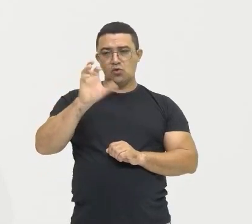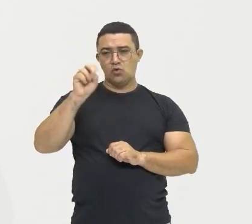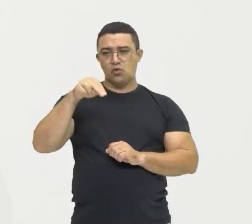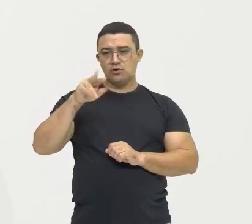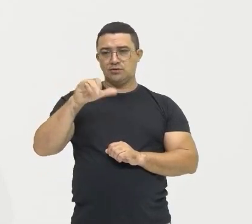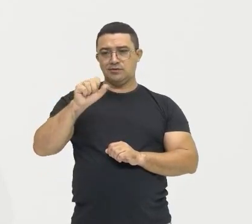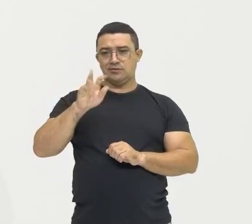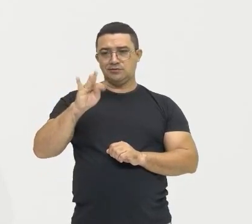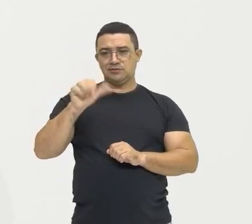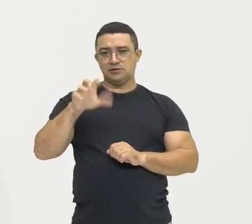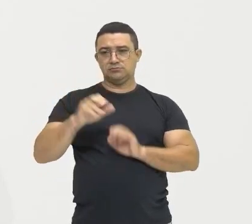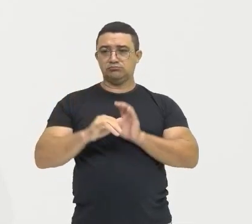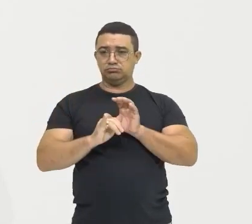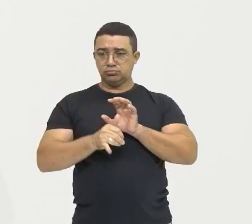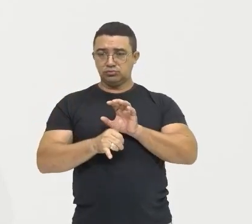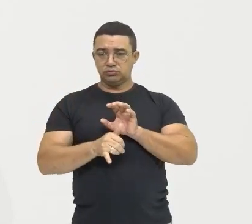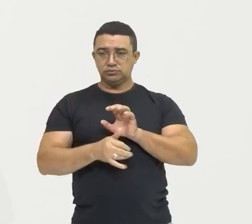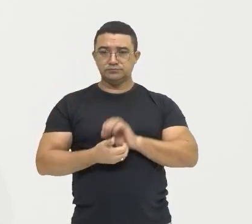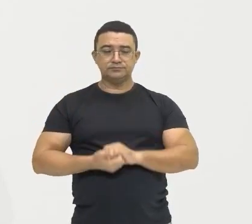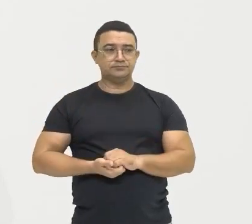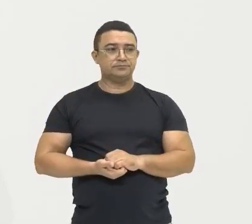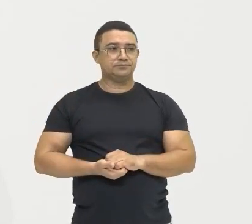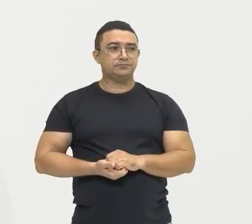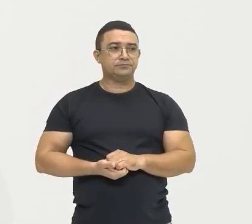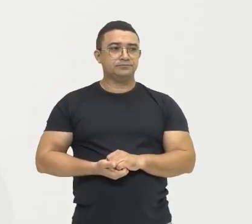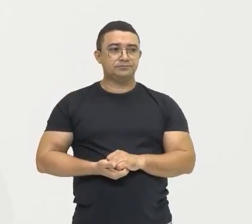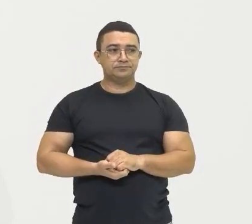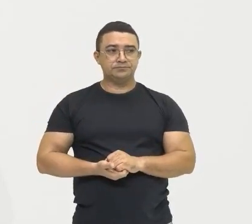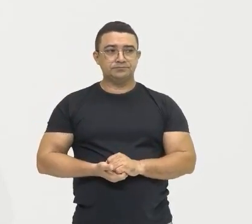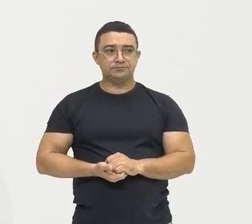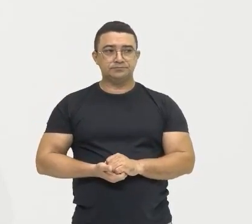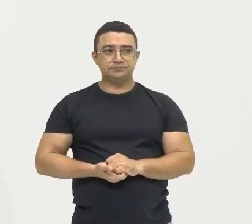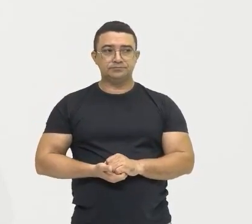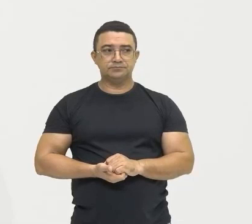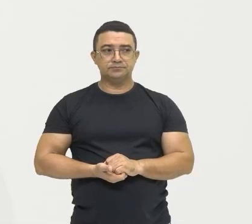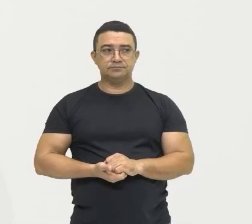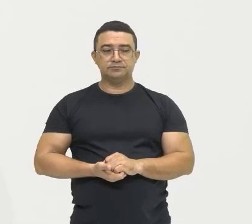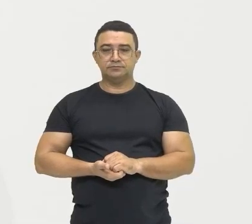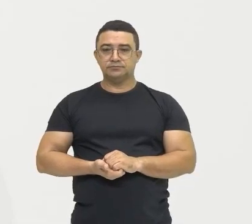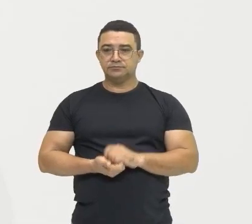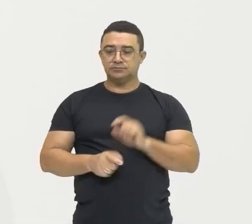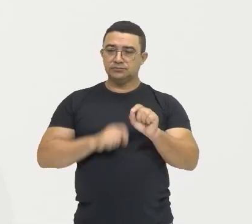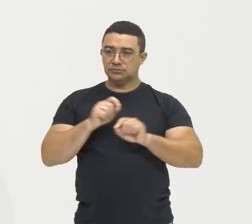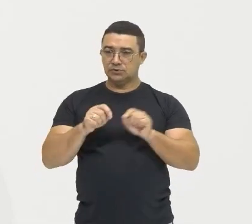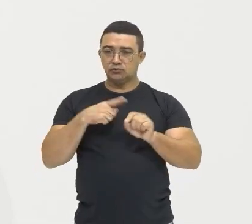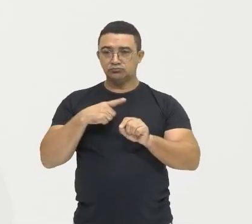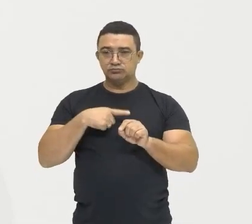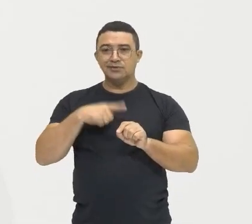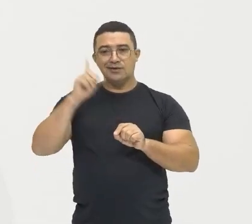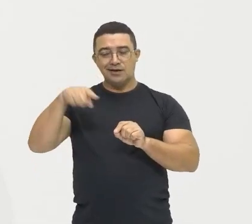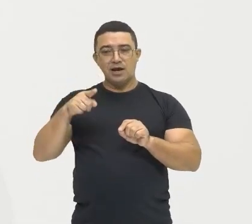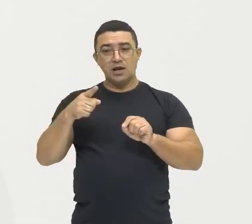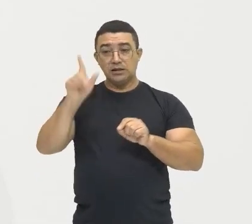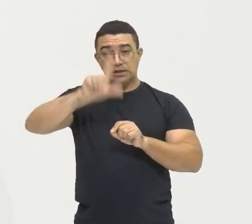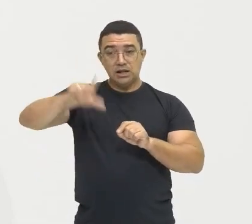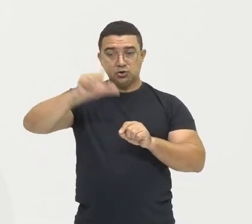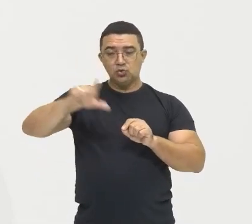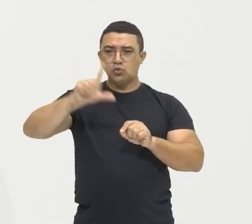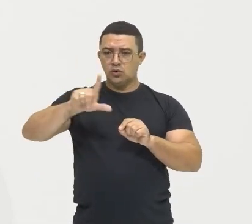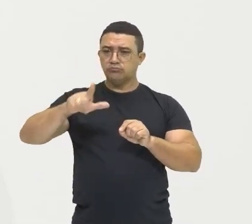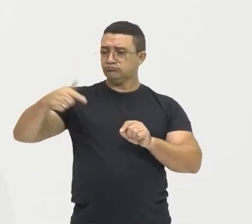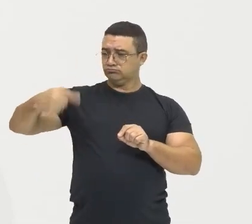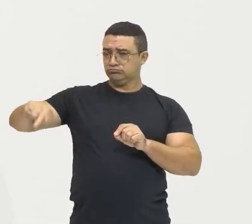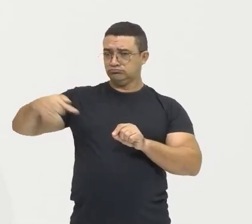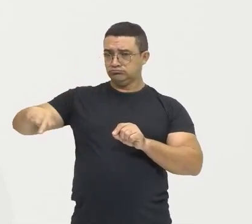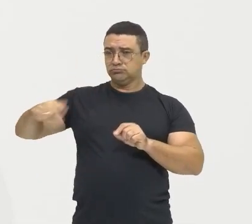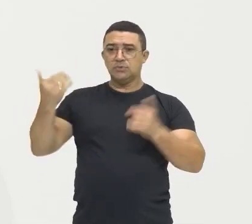Cronistas. Você já sabe, está falando da literatura de viagem, da literatura quinhentista de informação. Quais foram